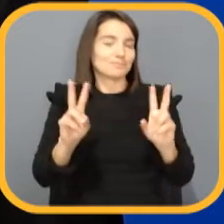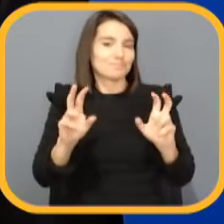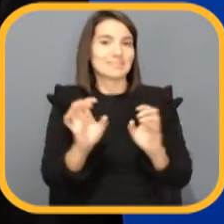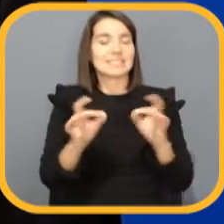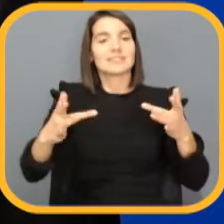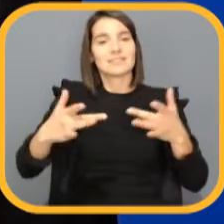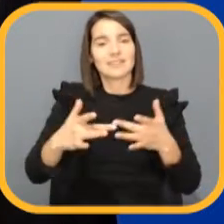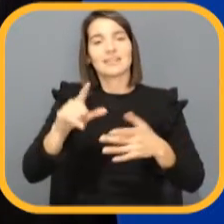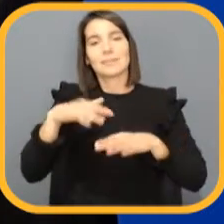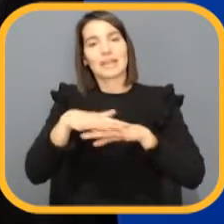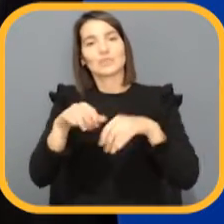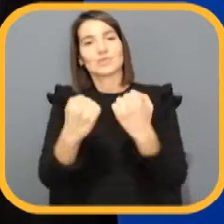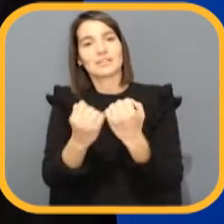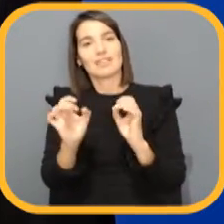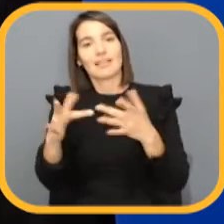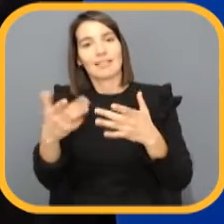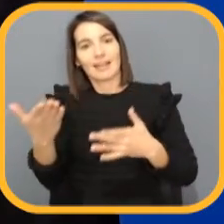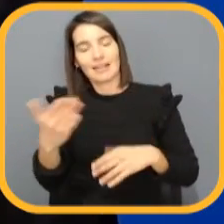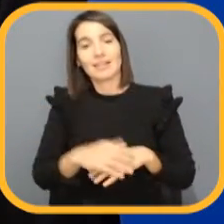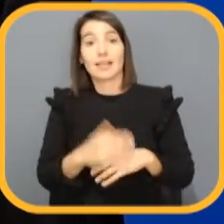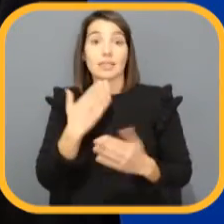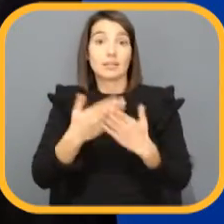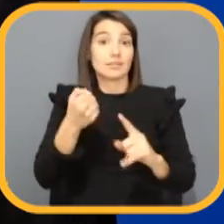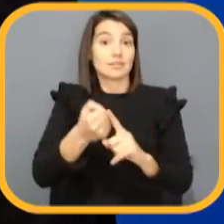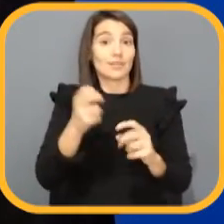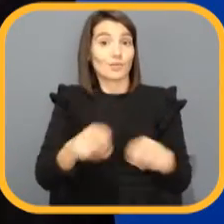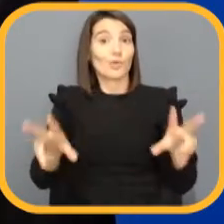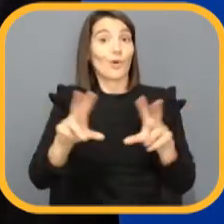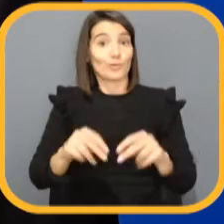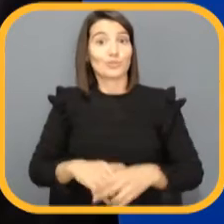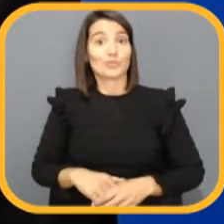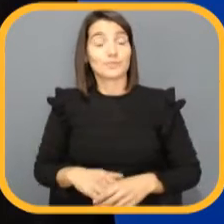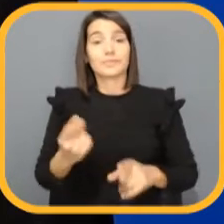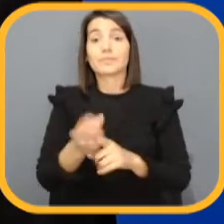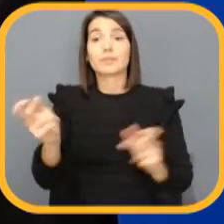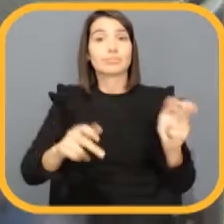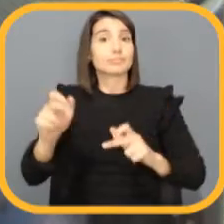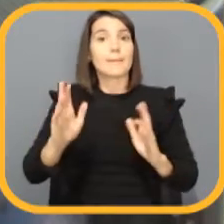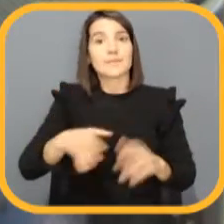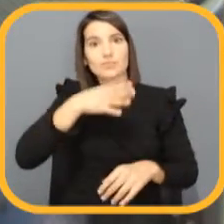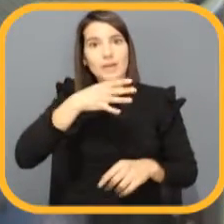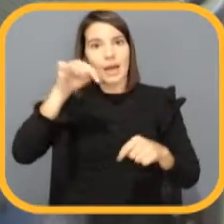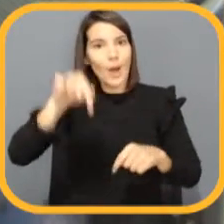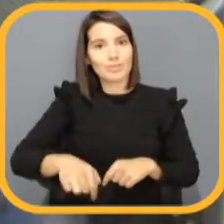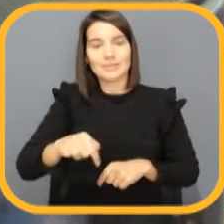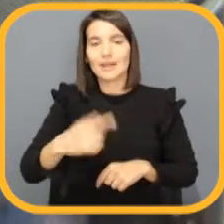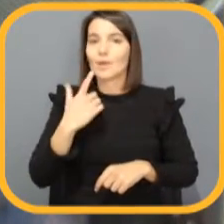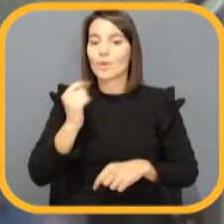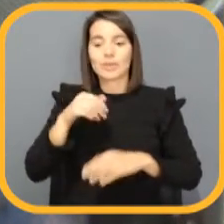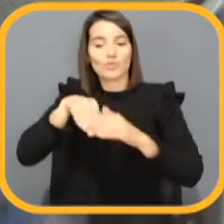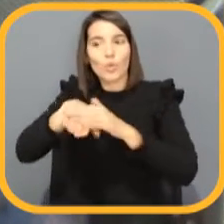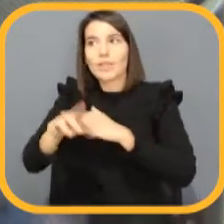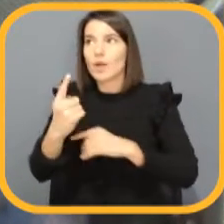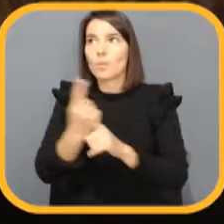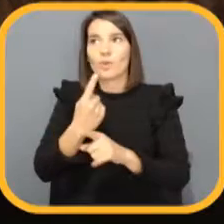sob pena toda a concorrência dar e o DN não dar. E, portanto, isso é claro que nem água, é para dar o mais rapidamente possível e temos de dar isso ao